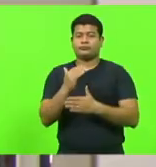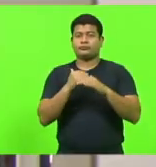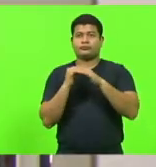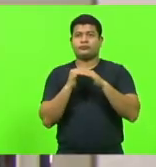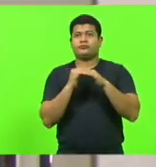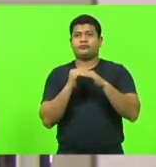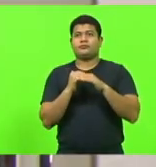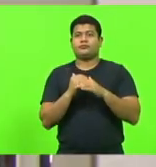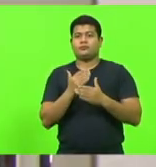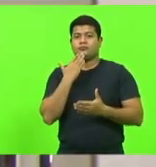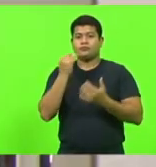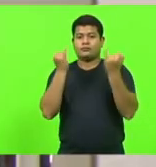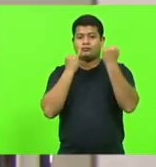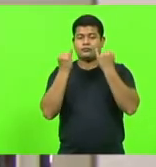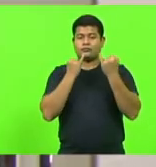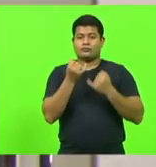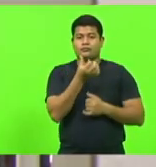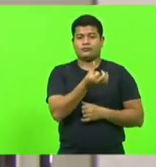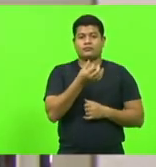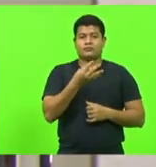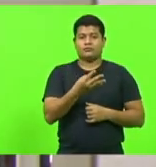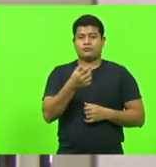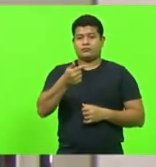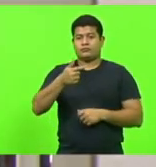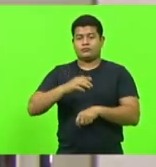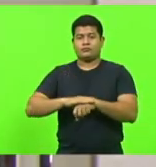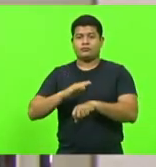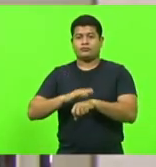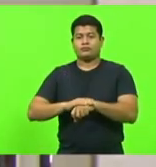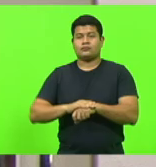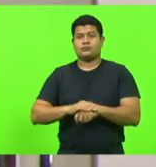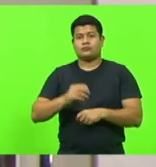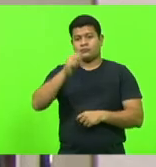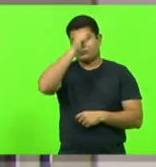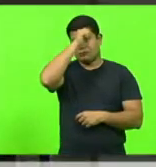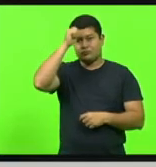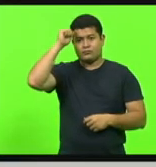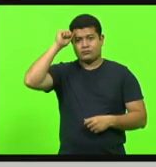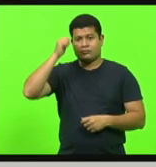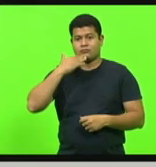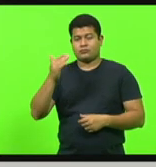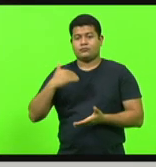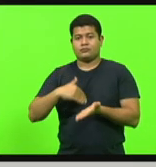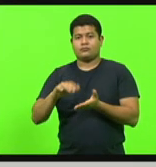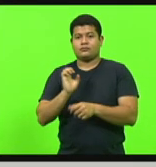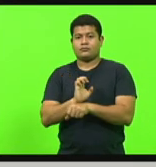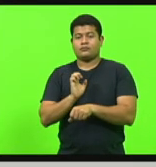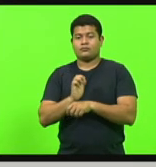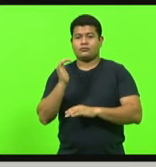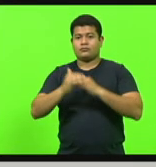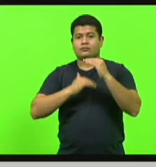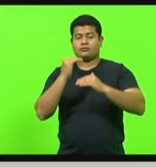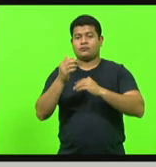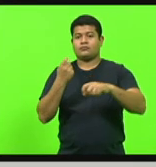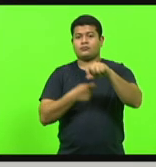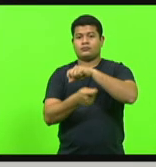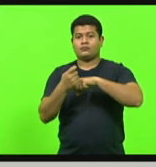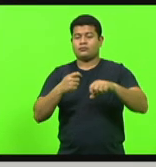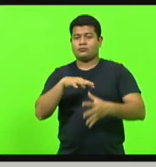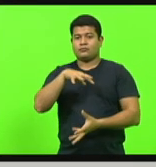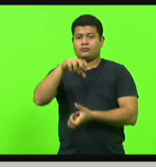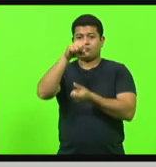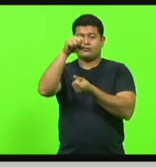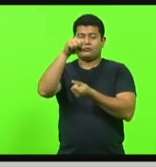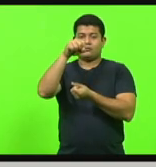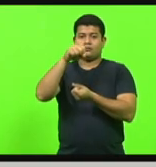unanimidade. Pedido de informação 647, autor, deputado Adrianinho, solicitando ao secretário do Estado do Desenvolvimento Econômico e Sustentável,